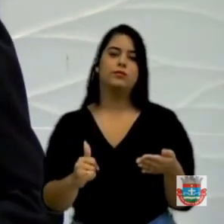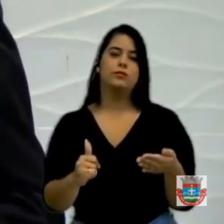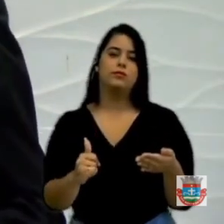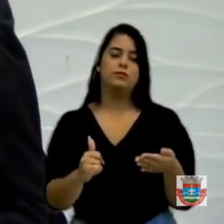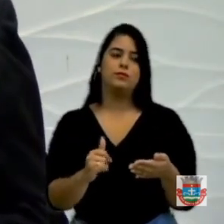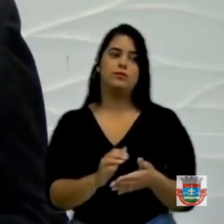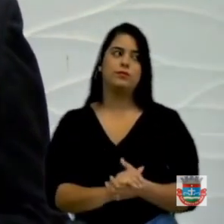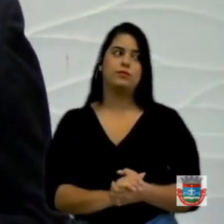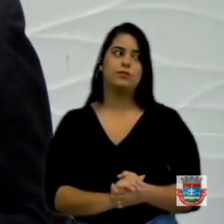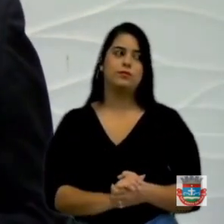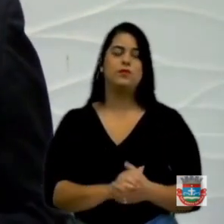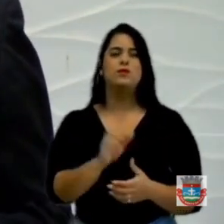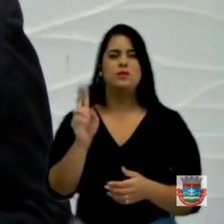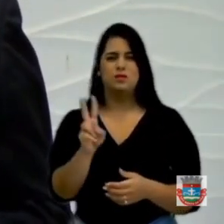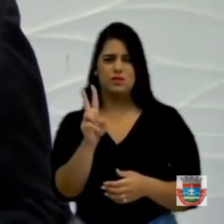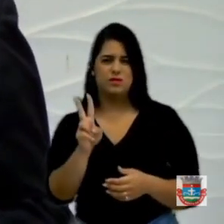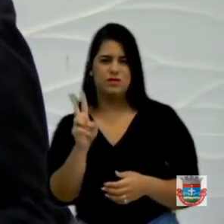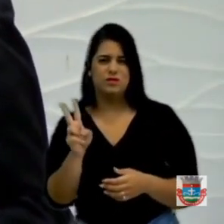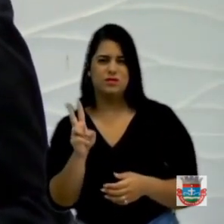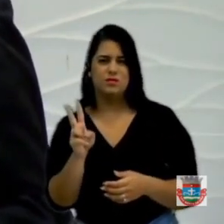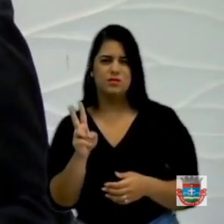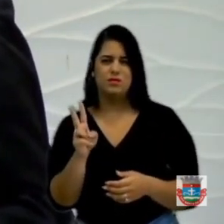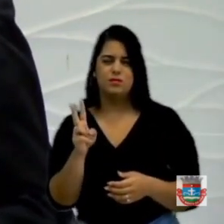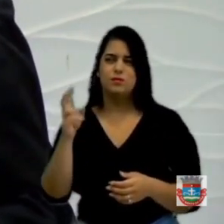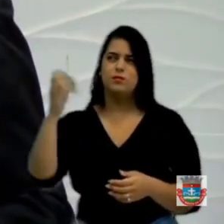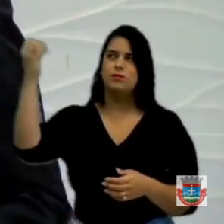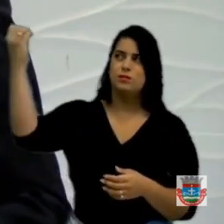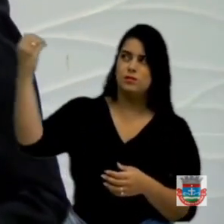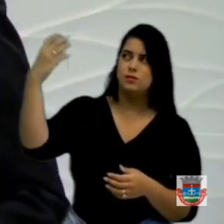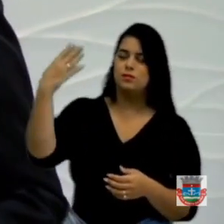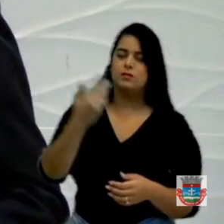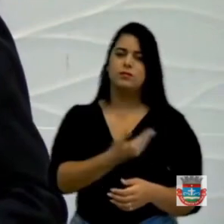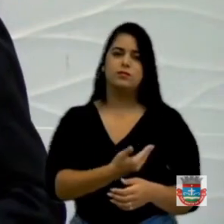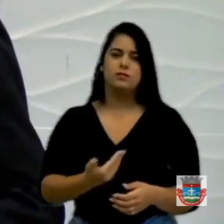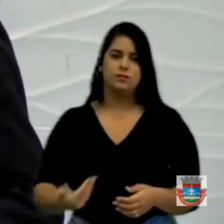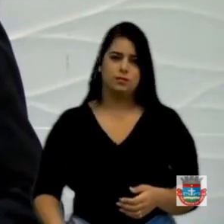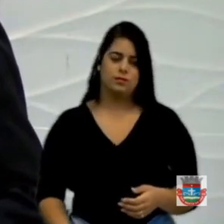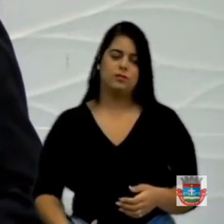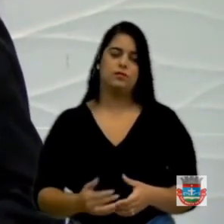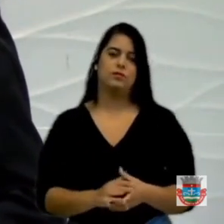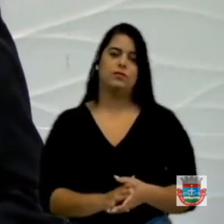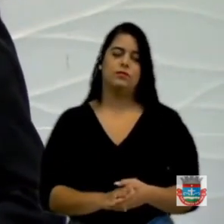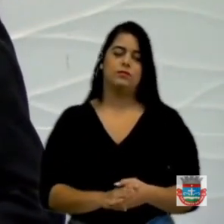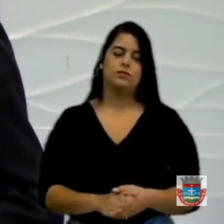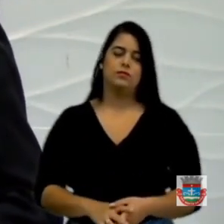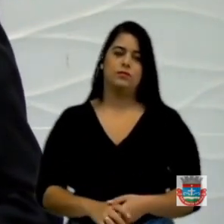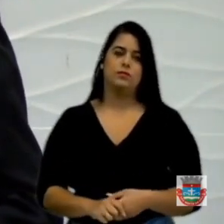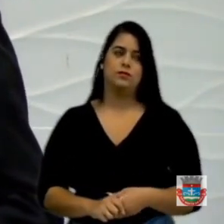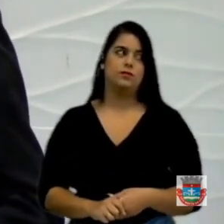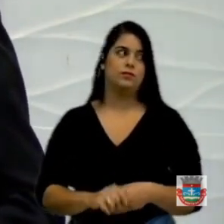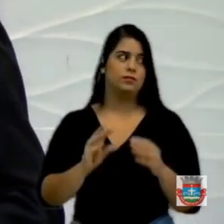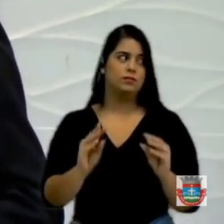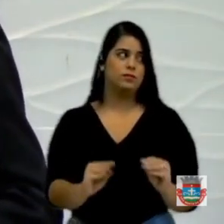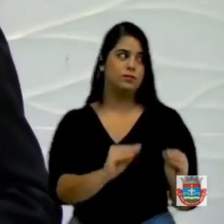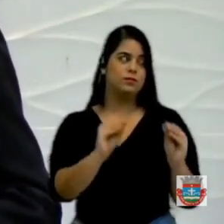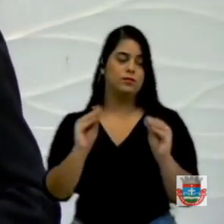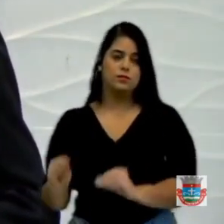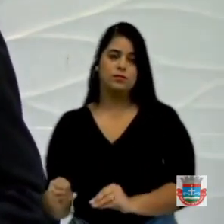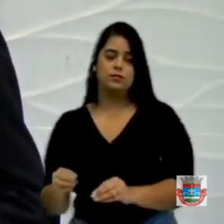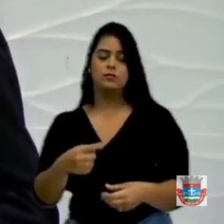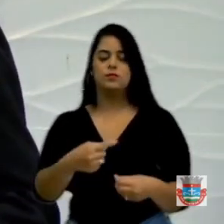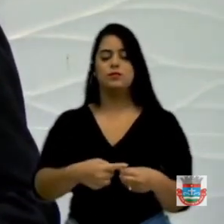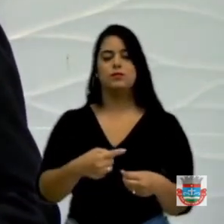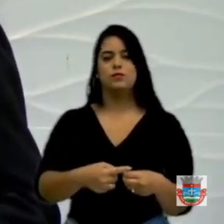Essa taxa de iluminação pública é uma parte da CELP, a outra é direcionada ao